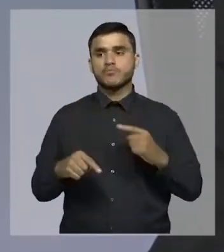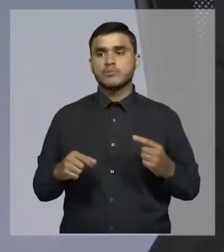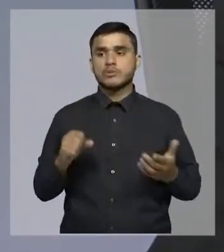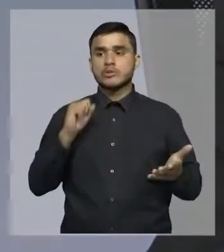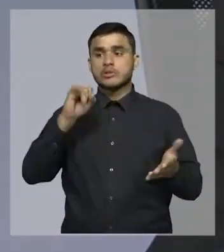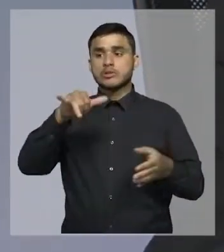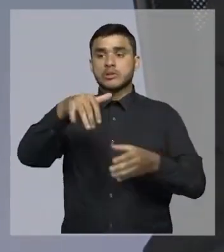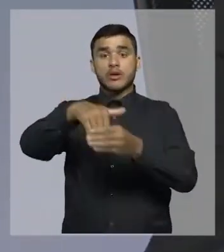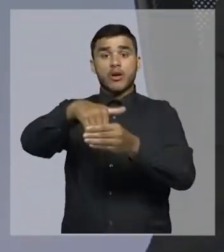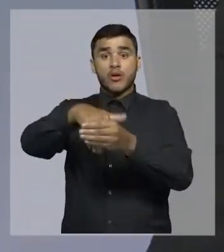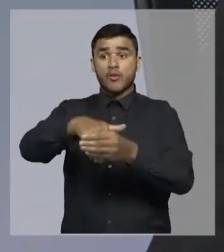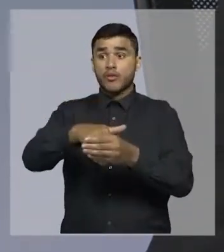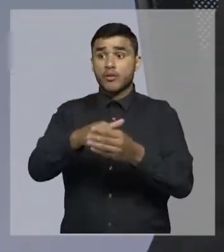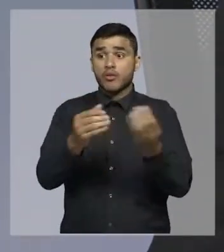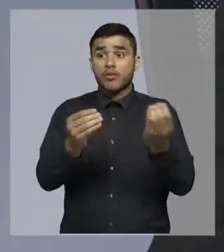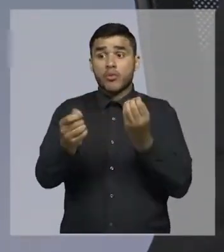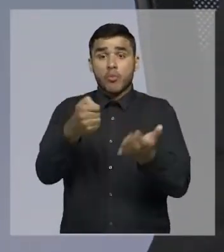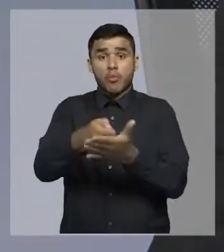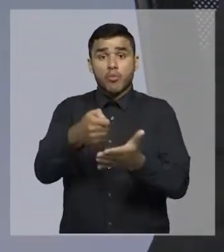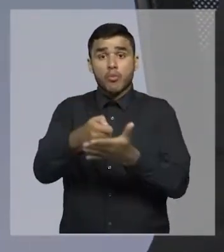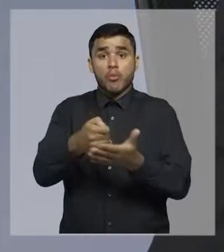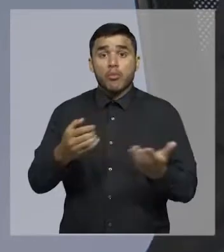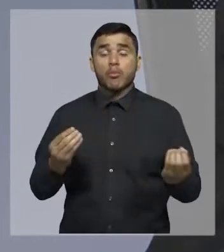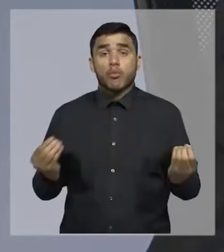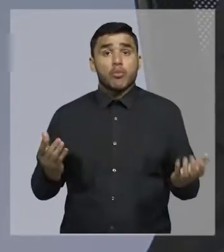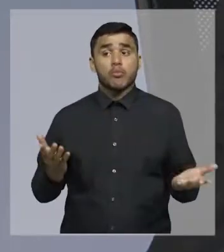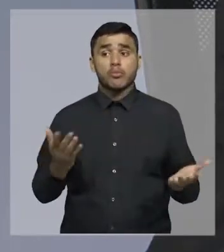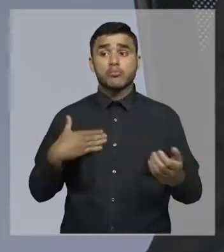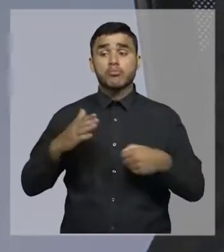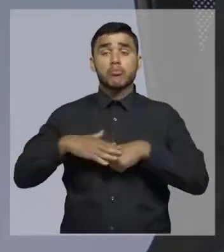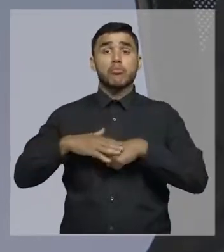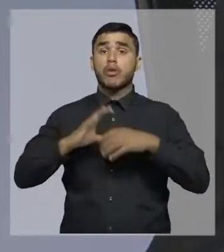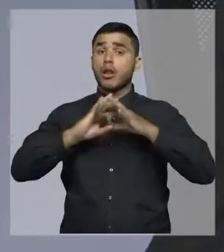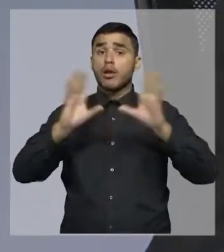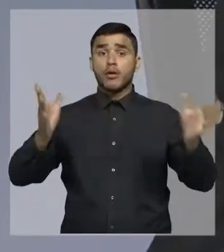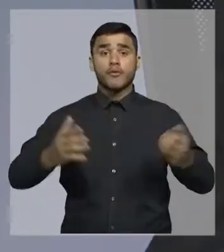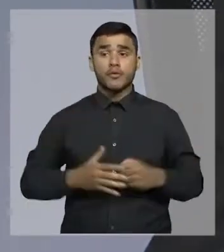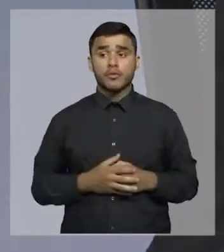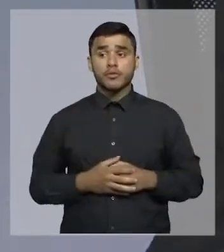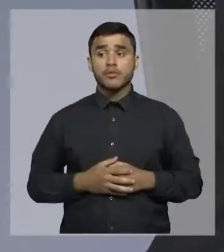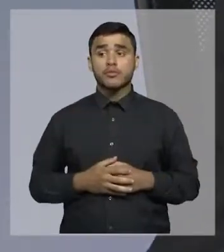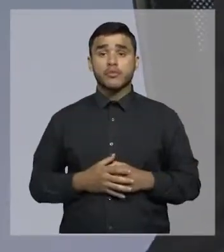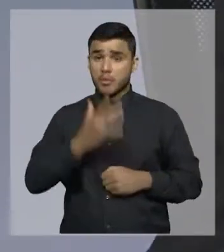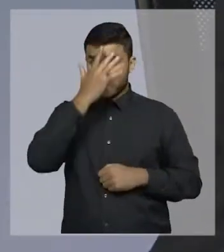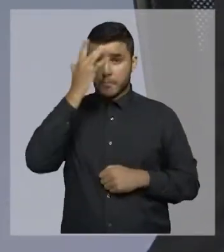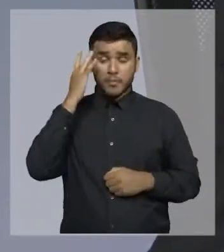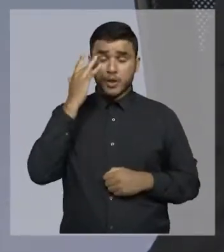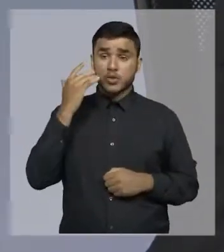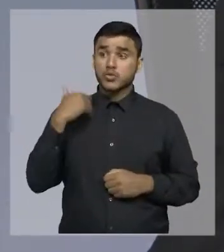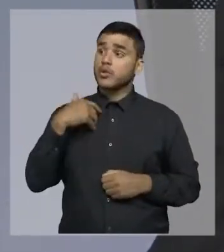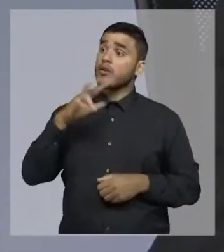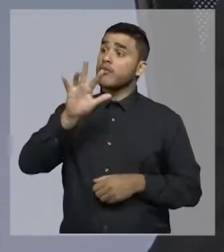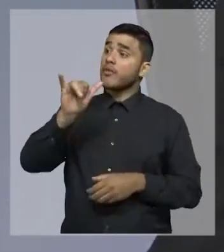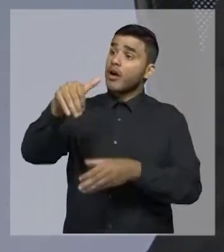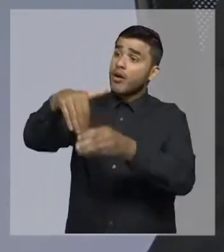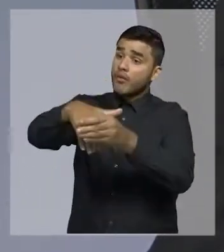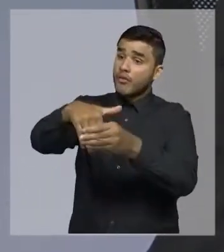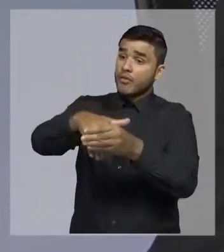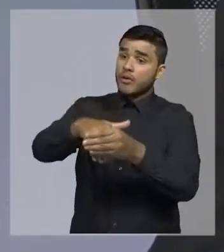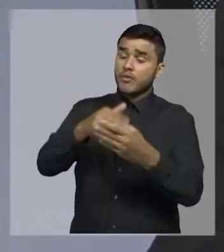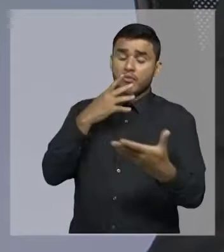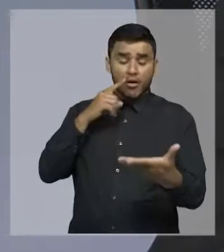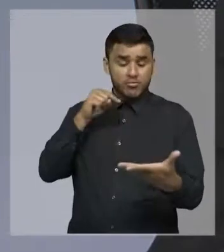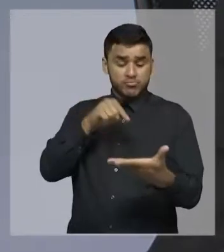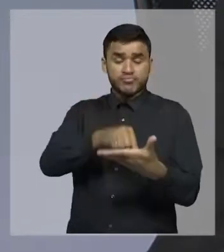obrigatório, ninguém vai votar. E daí? Quantas pessoas vão votar e não votam realmente? Né? Então eu